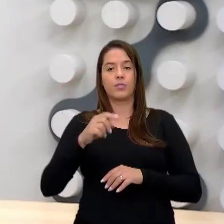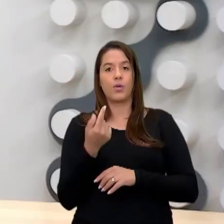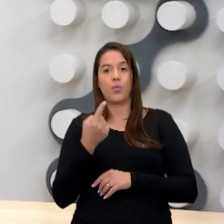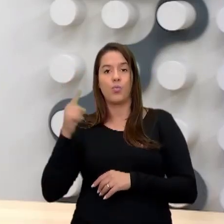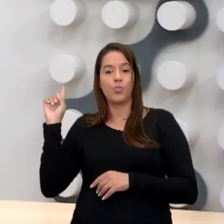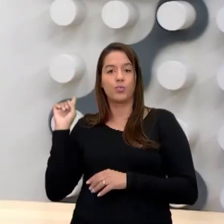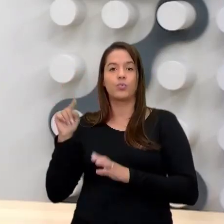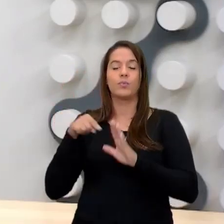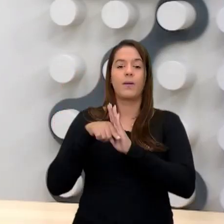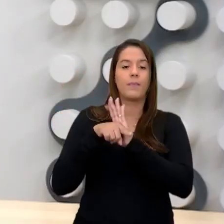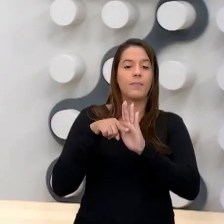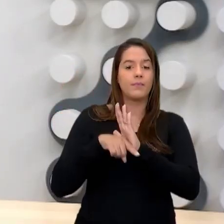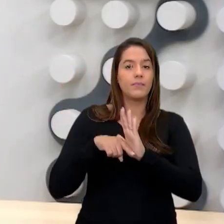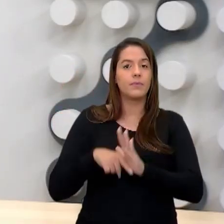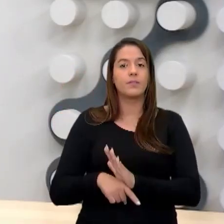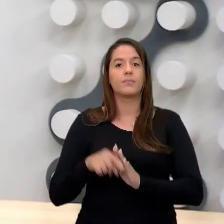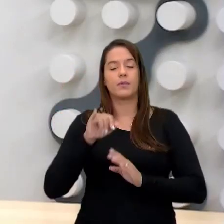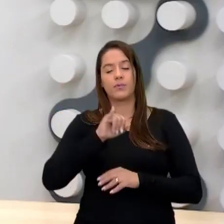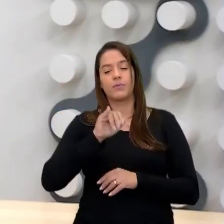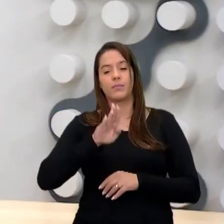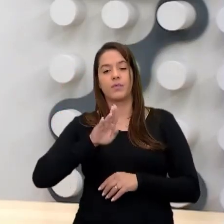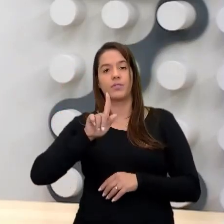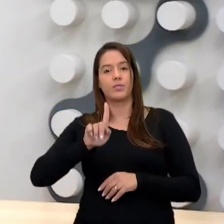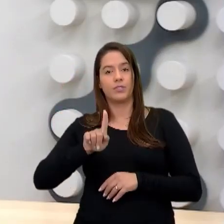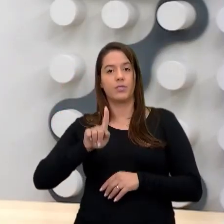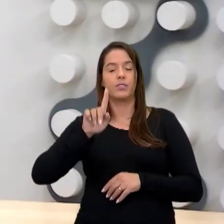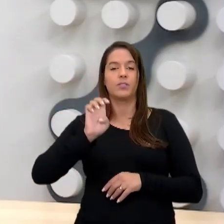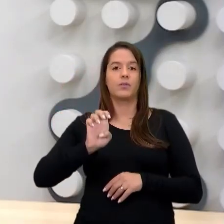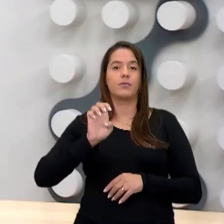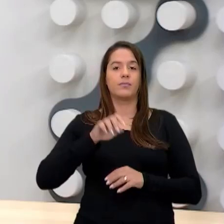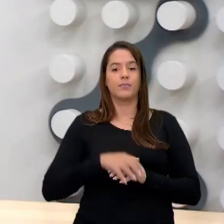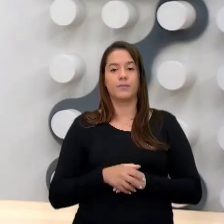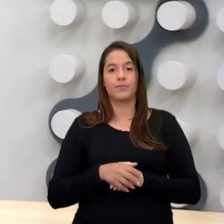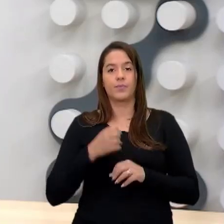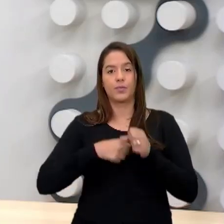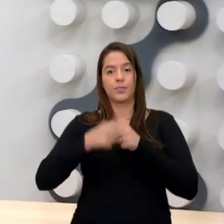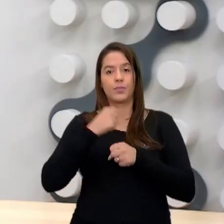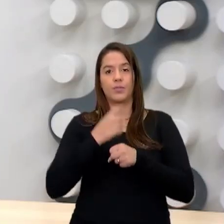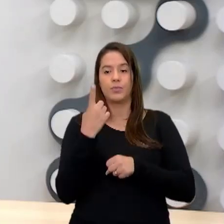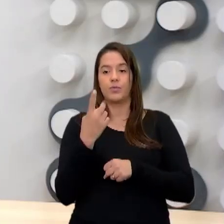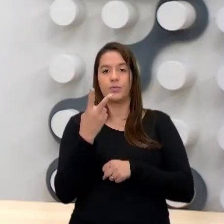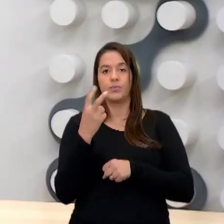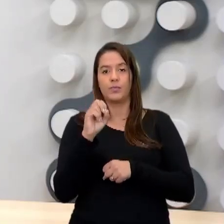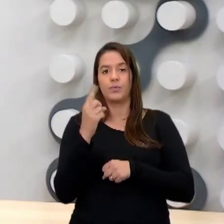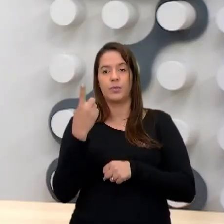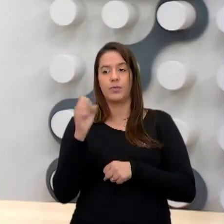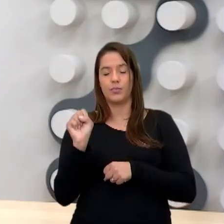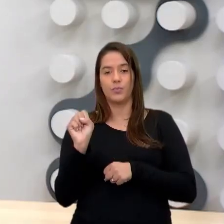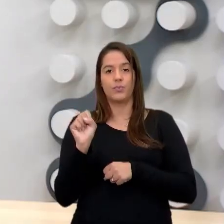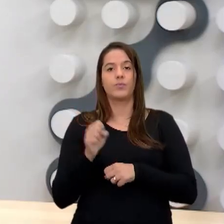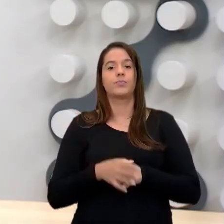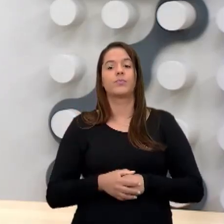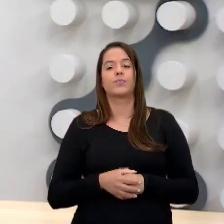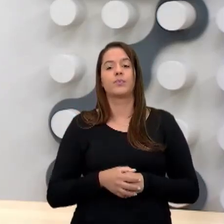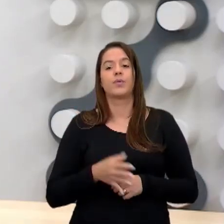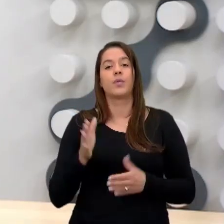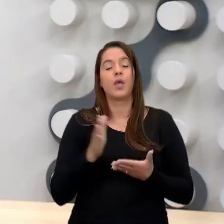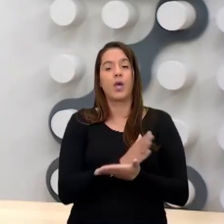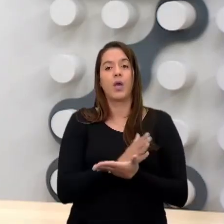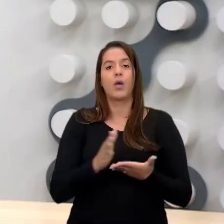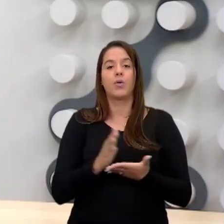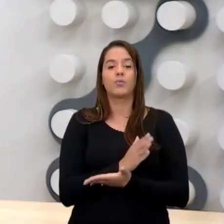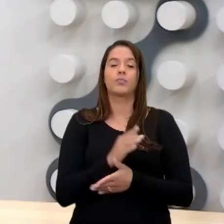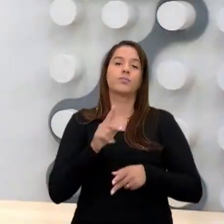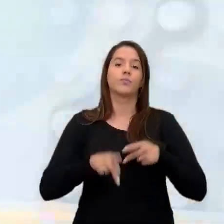pesquisa, né, feita aí pelo IBGE, que é de 2018. Agora eu vou mostrar para vocês alguns arranjos populacionais, né,